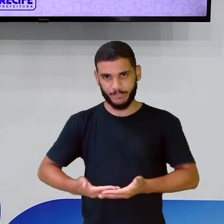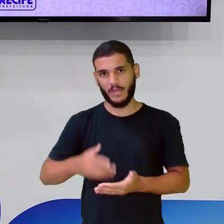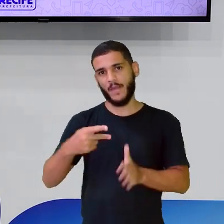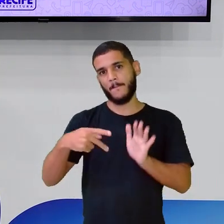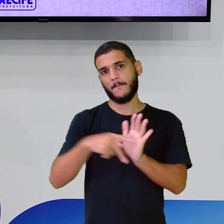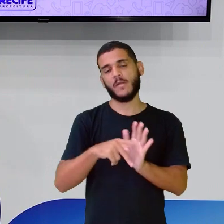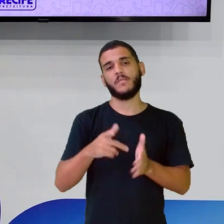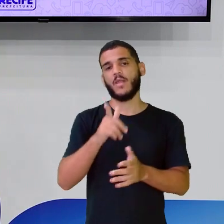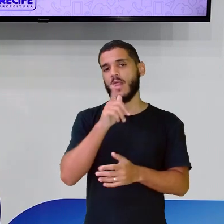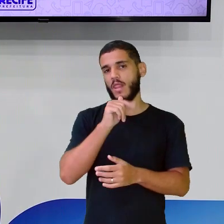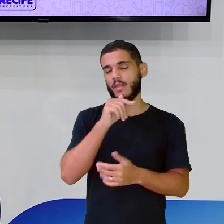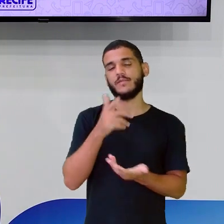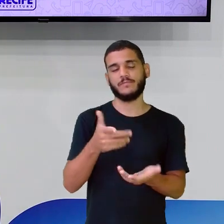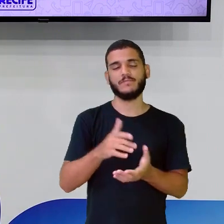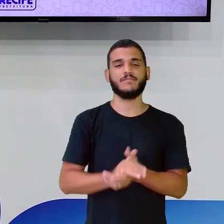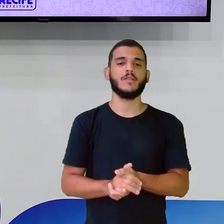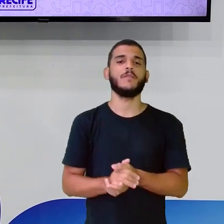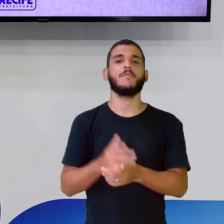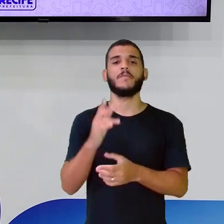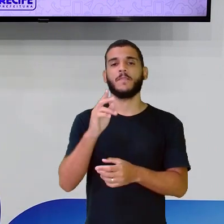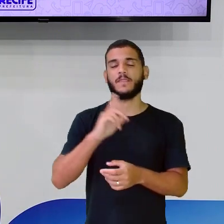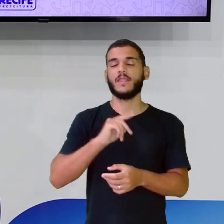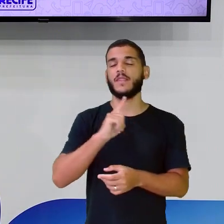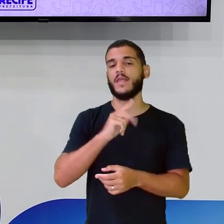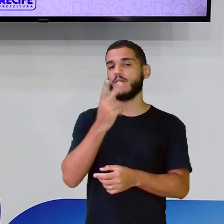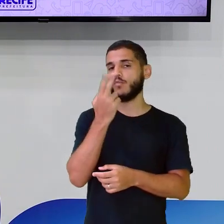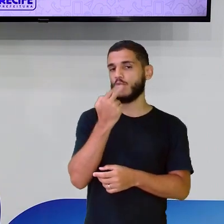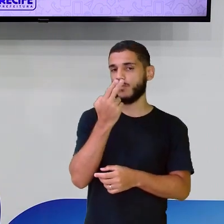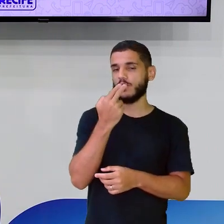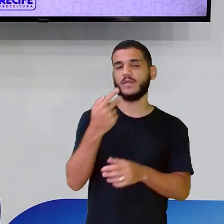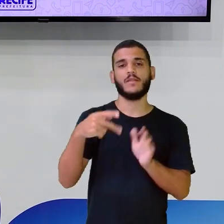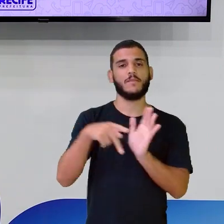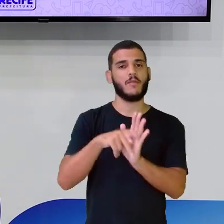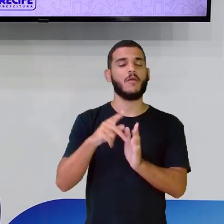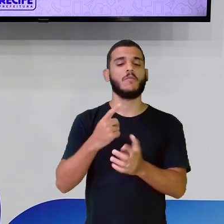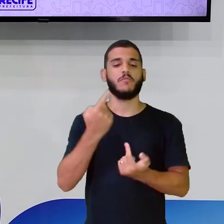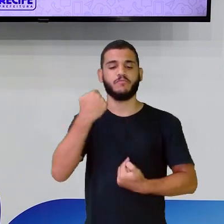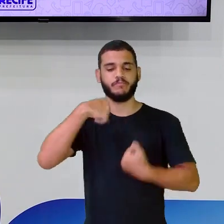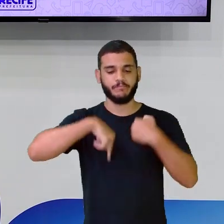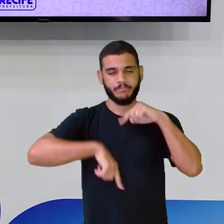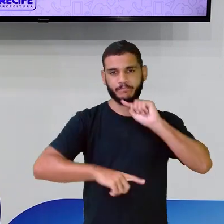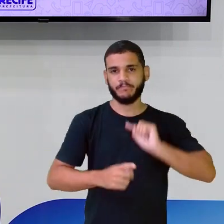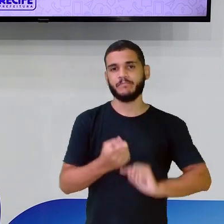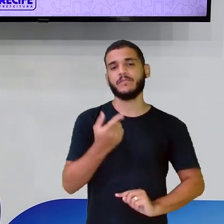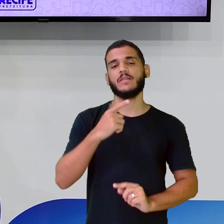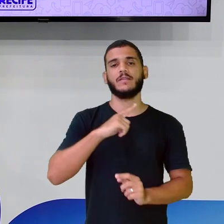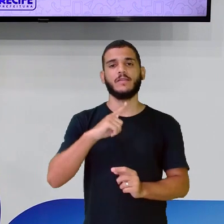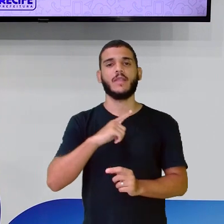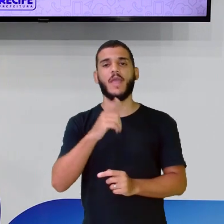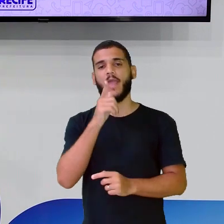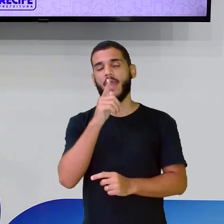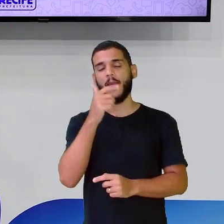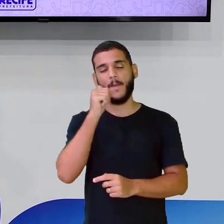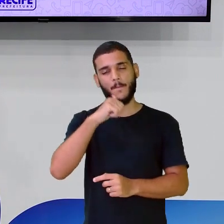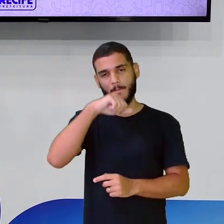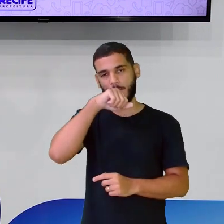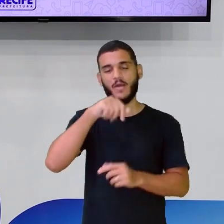amniótico. E é por ali que os nutrientes, eles circulam e passam de mãe para filho,